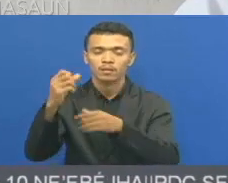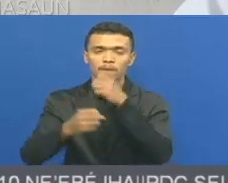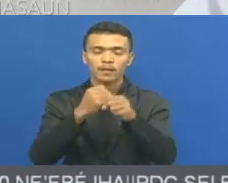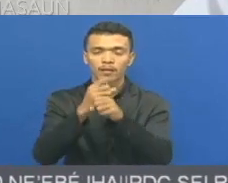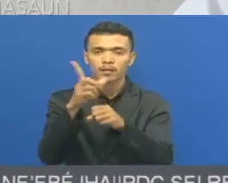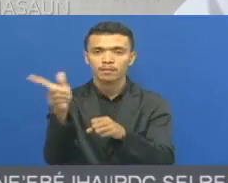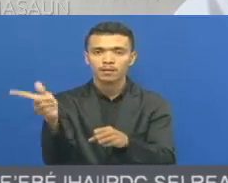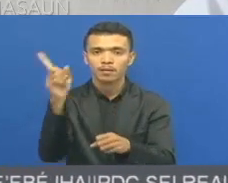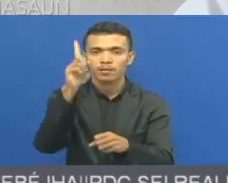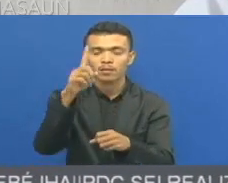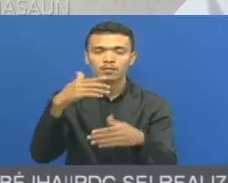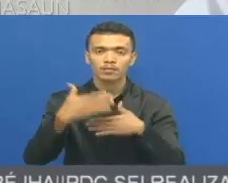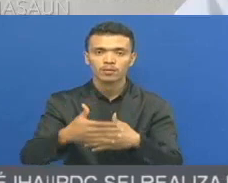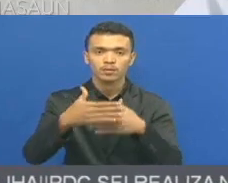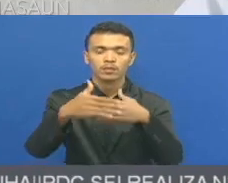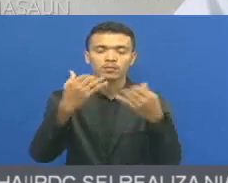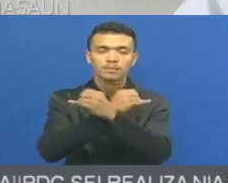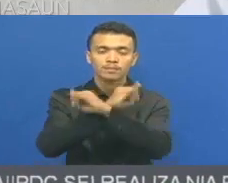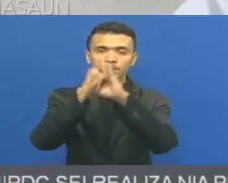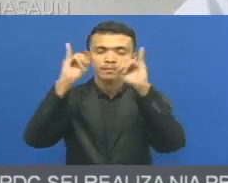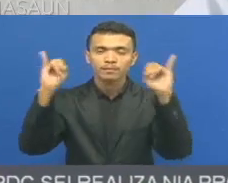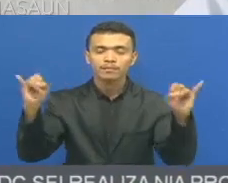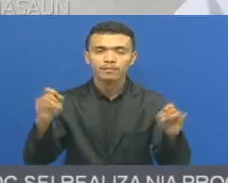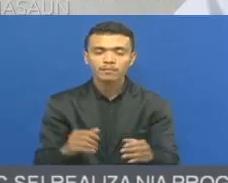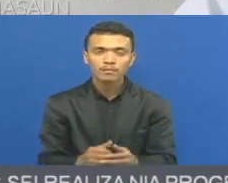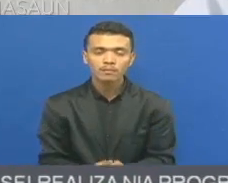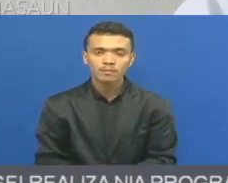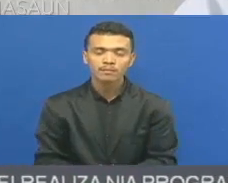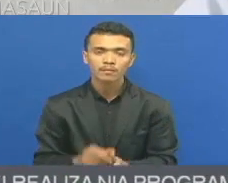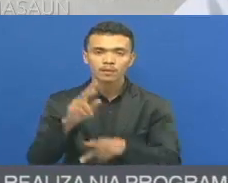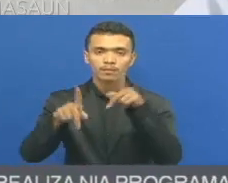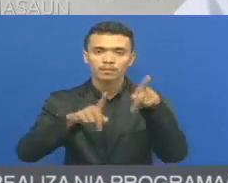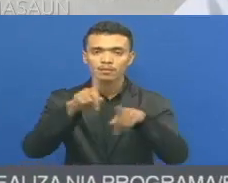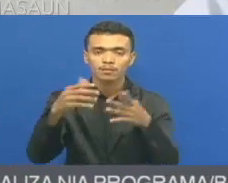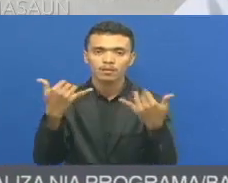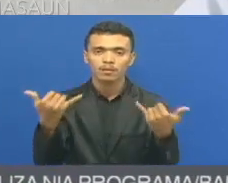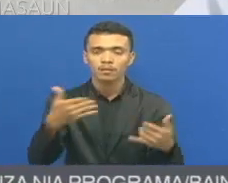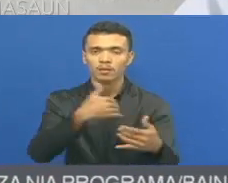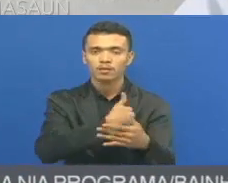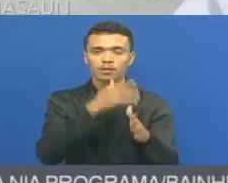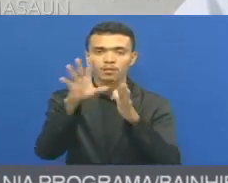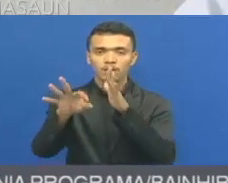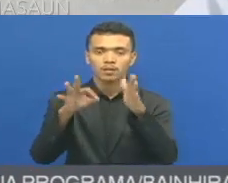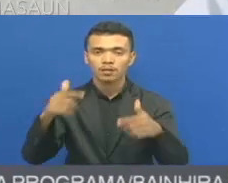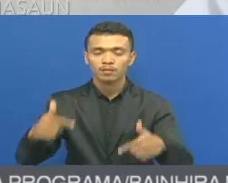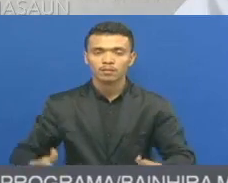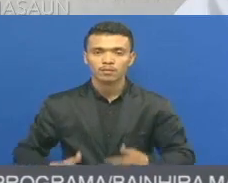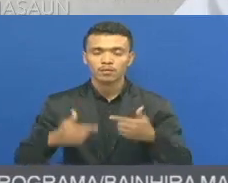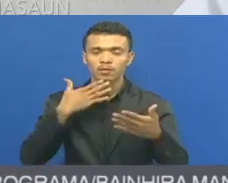ita na processo de restauração de Timor-Leste independência. E povo em loro, se dá o que retar moris dia. Mas vê